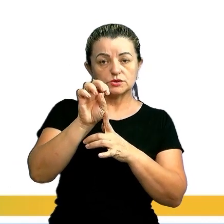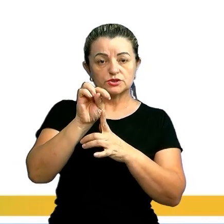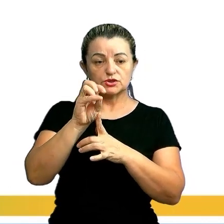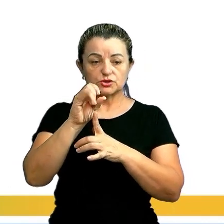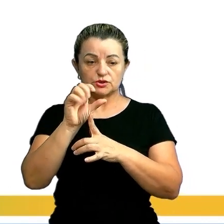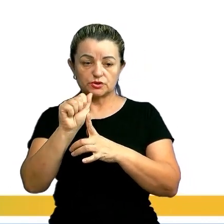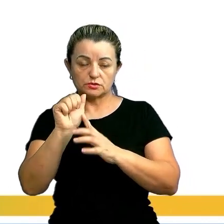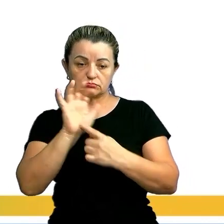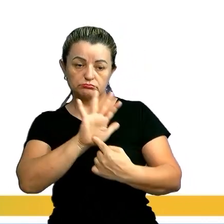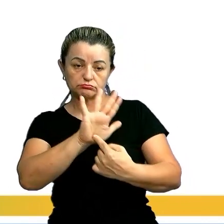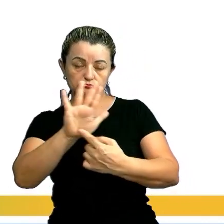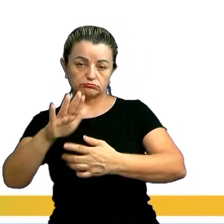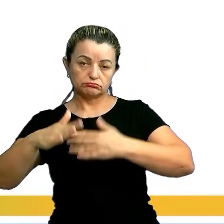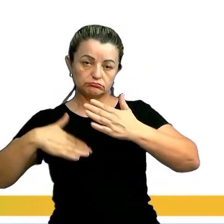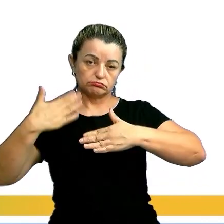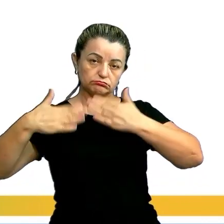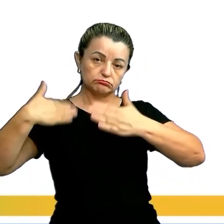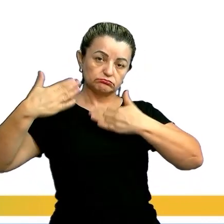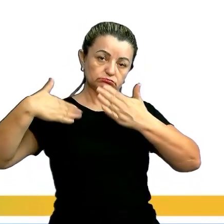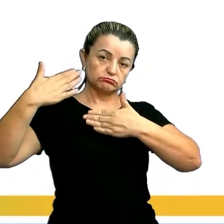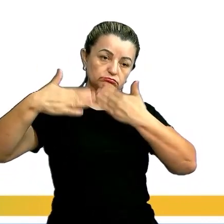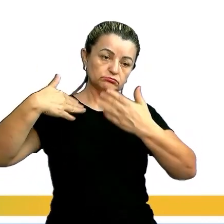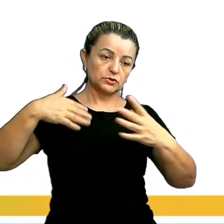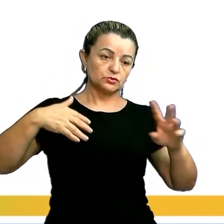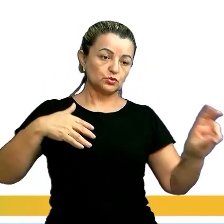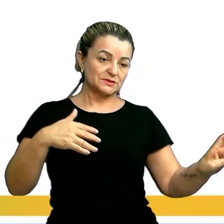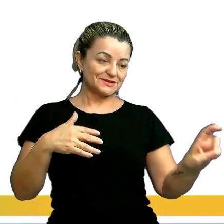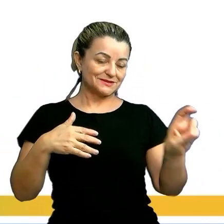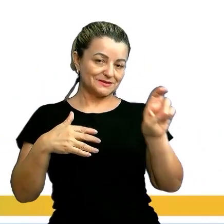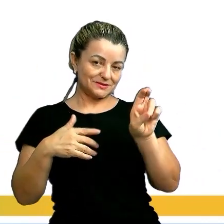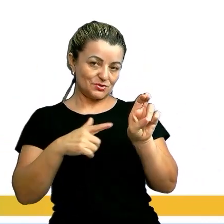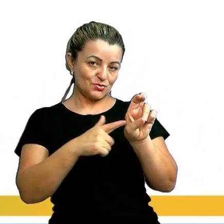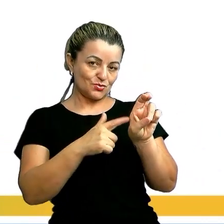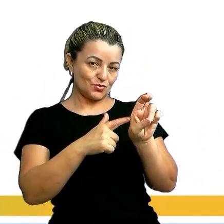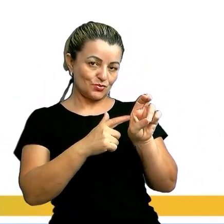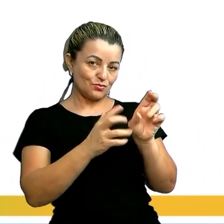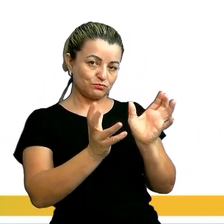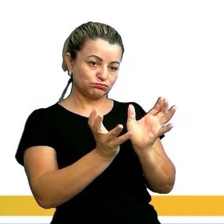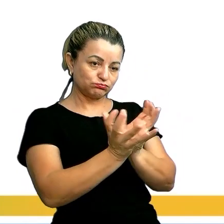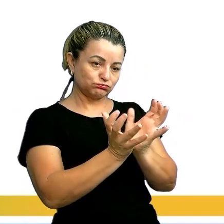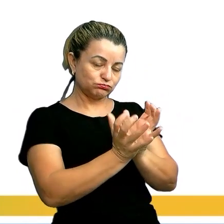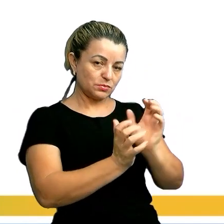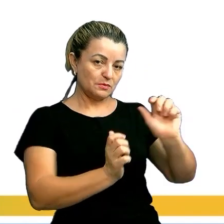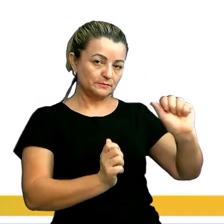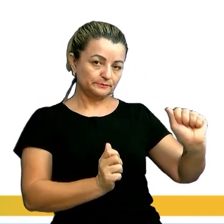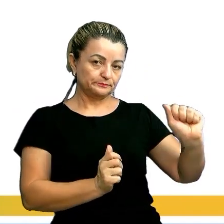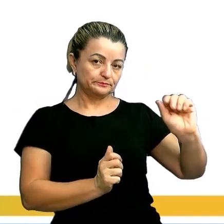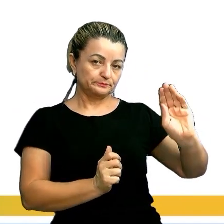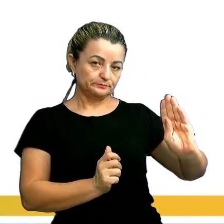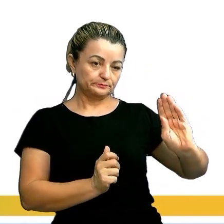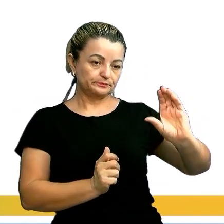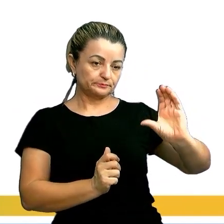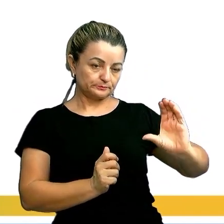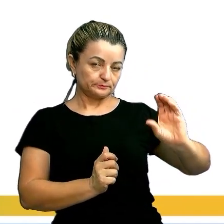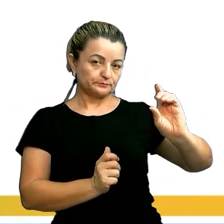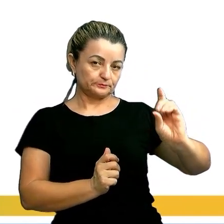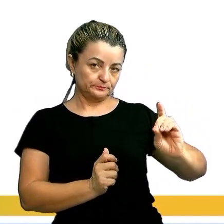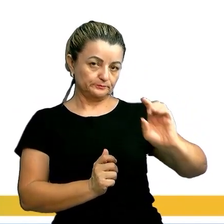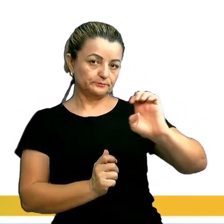relações evolutivas entre 5 grupos taxonômicos. Então tá lá, A, B, C, D e